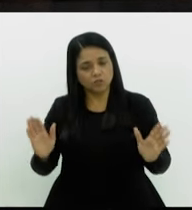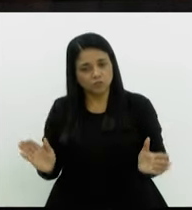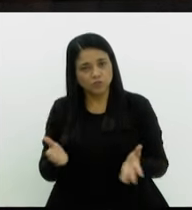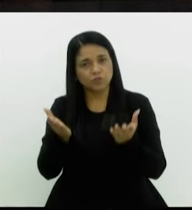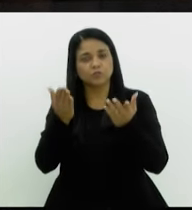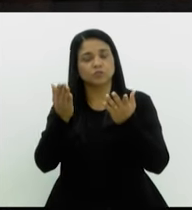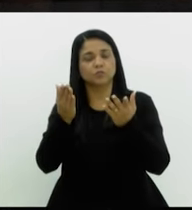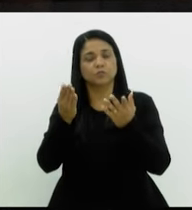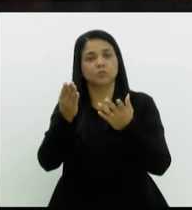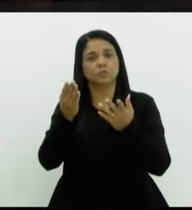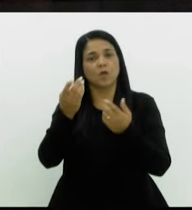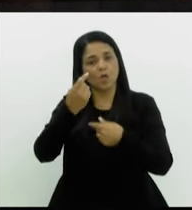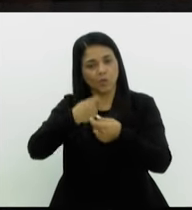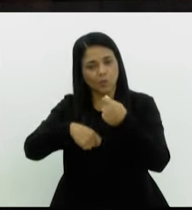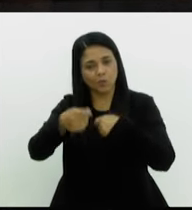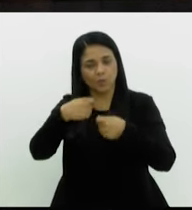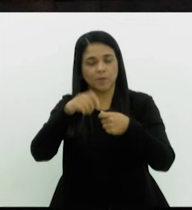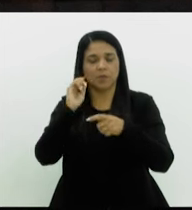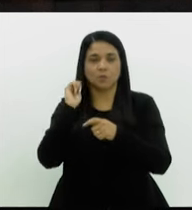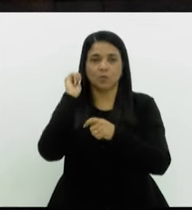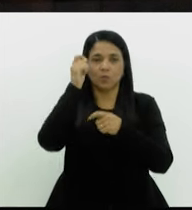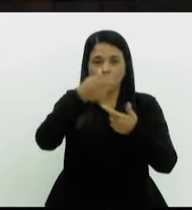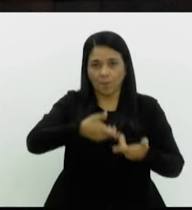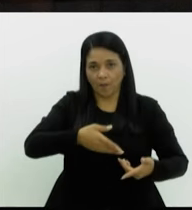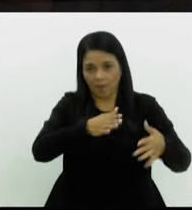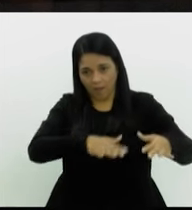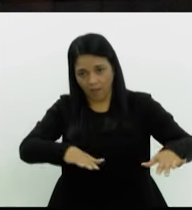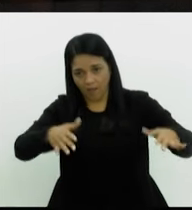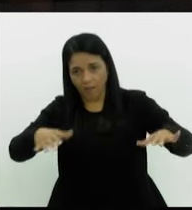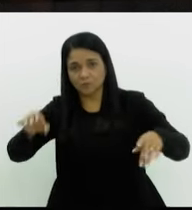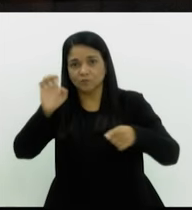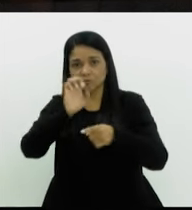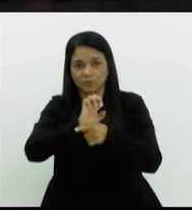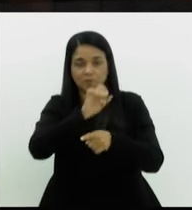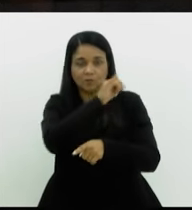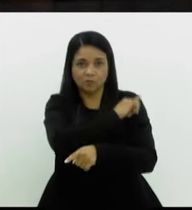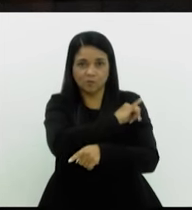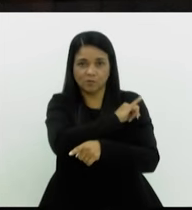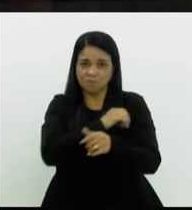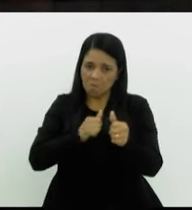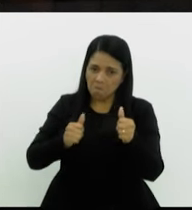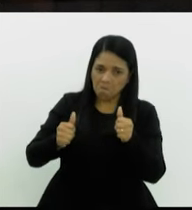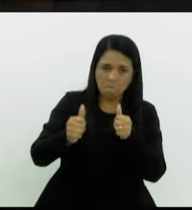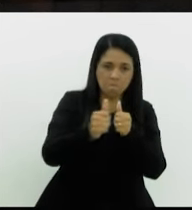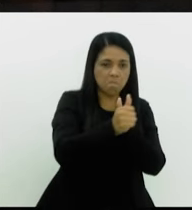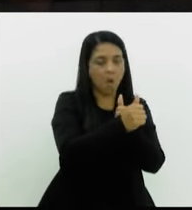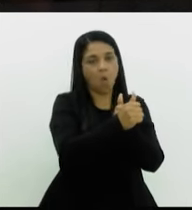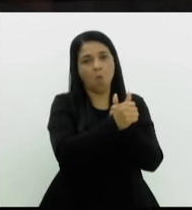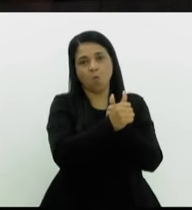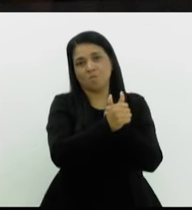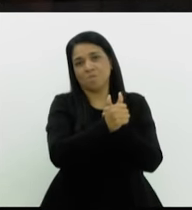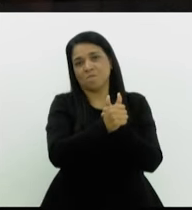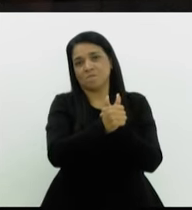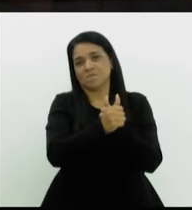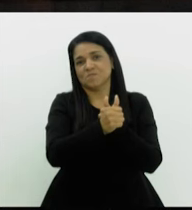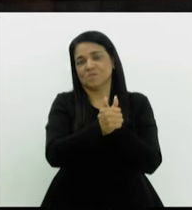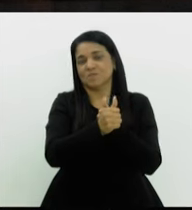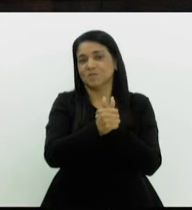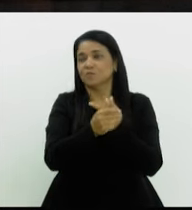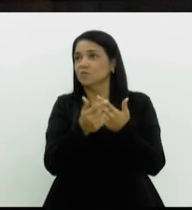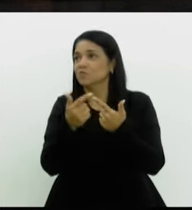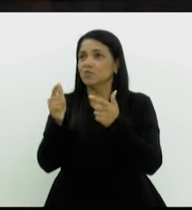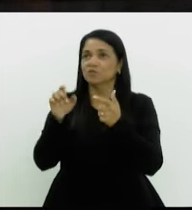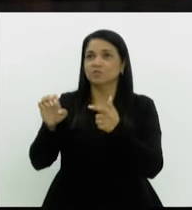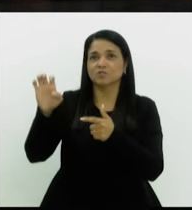economia do mar no nosso estado do Rio de Janeiro, que saiu na vanguarda dos demais estados brasileiros